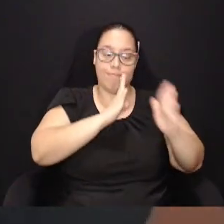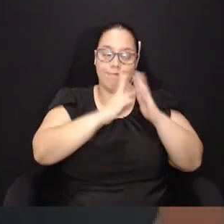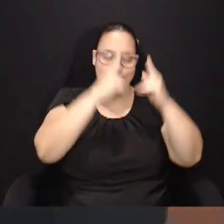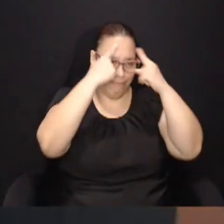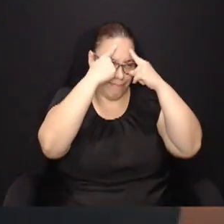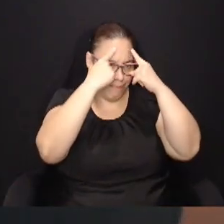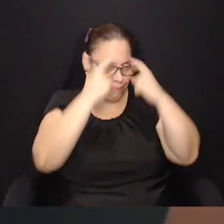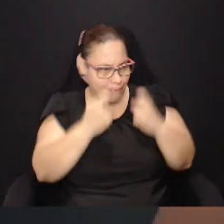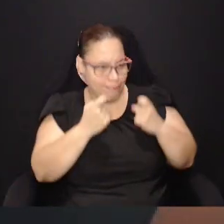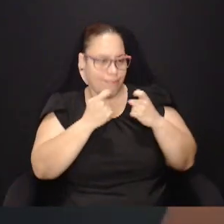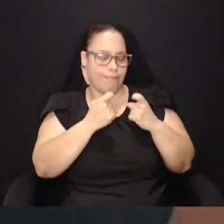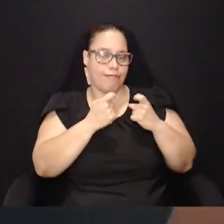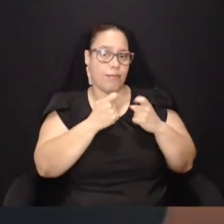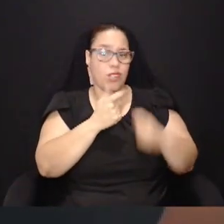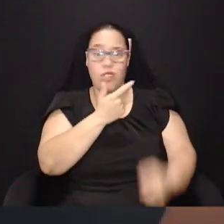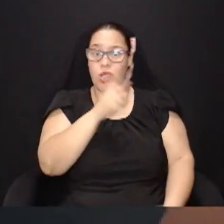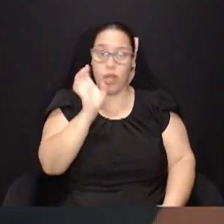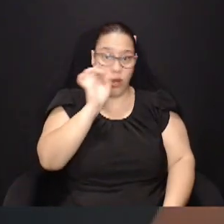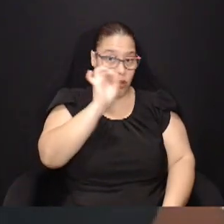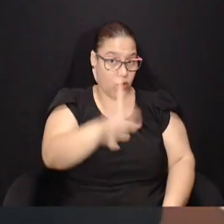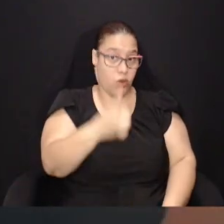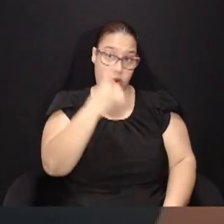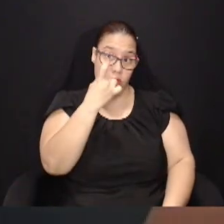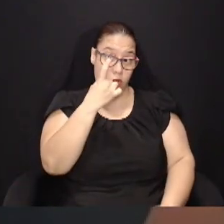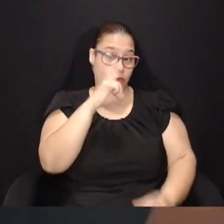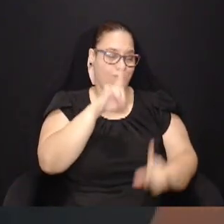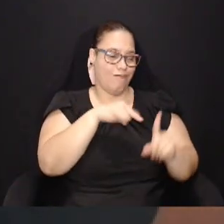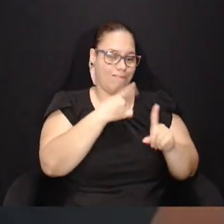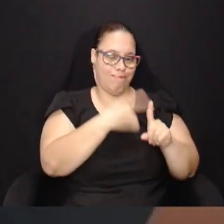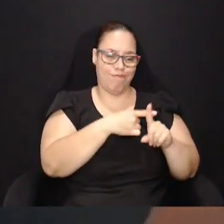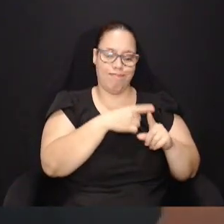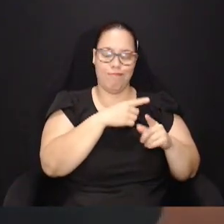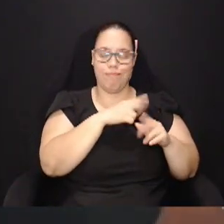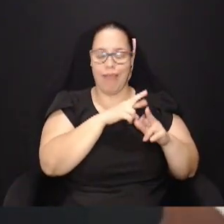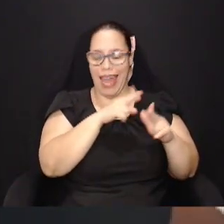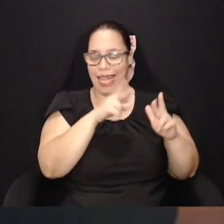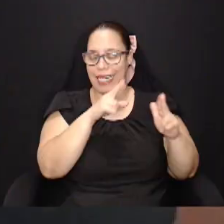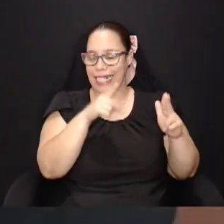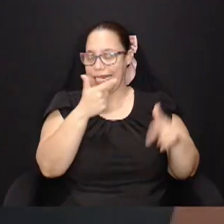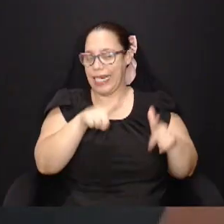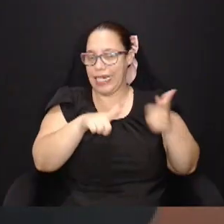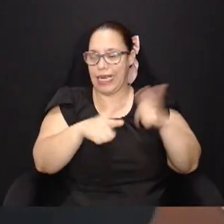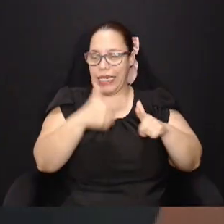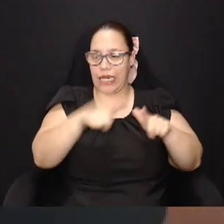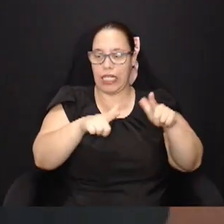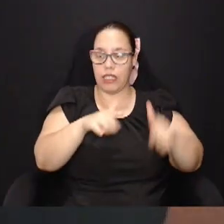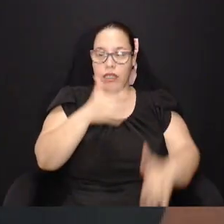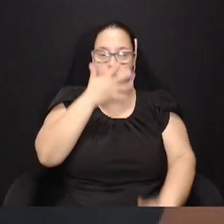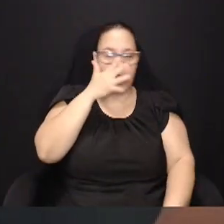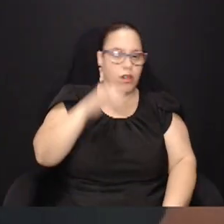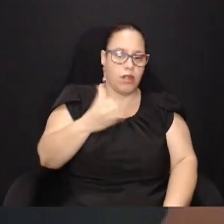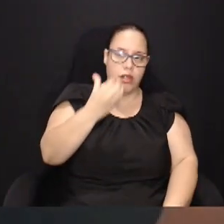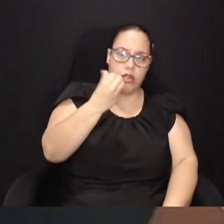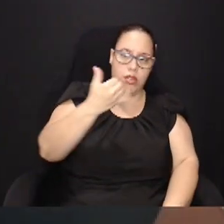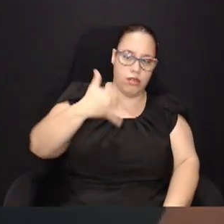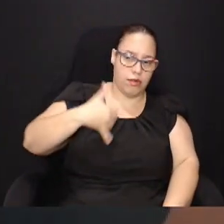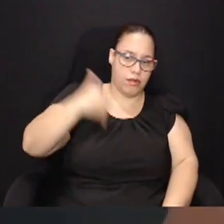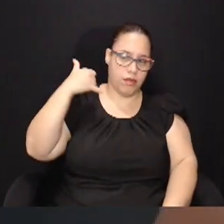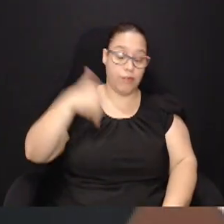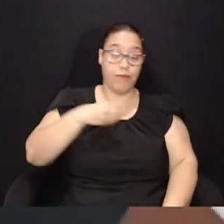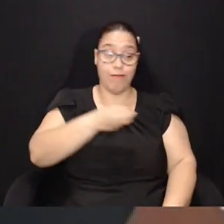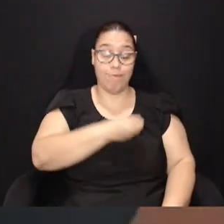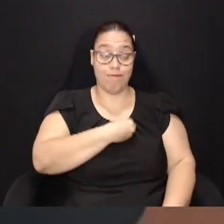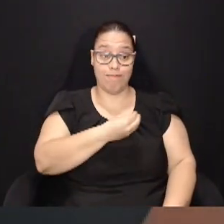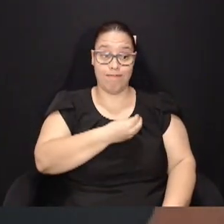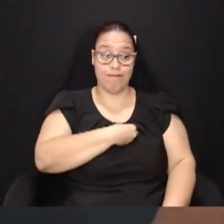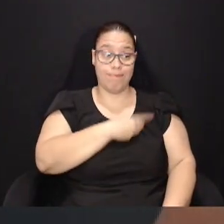não foram somente uma única vez, né? Foram várias vezes, e uma criança de 6 anos viver tudo isso não é